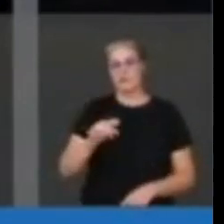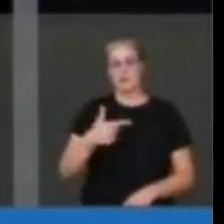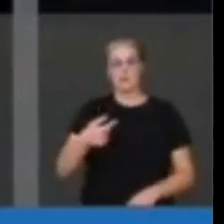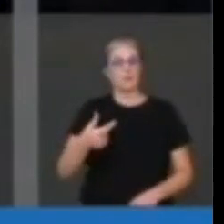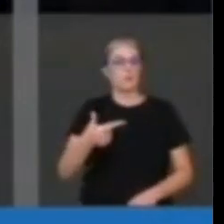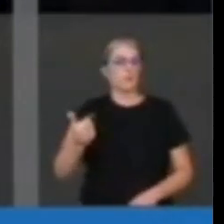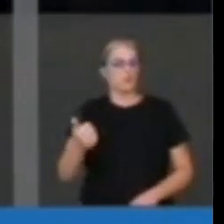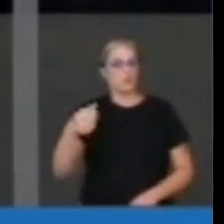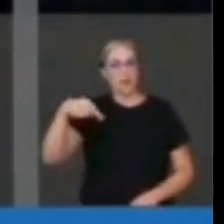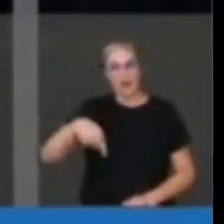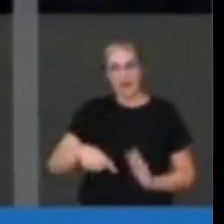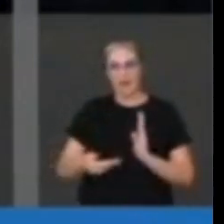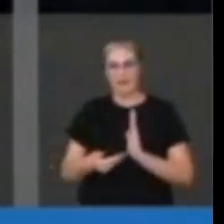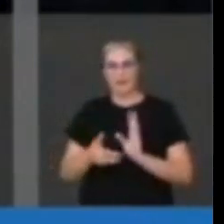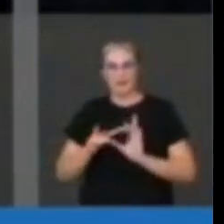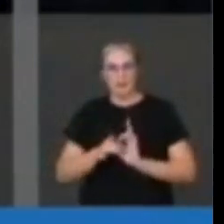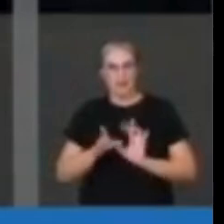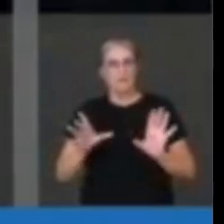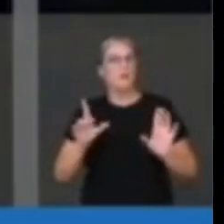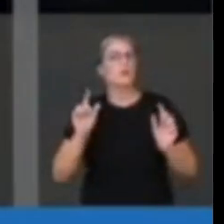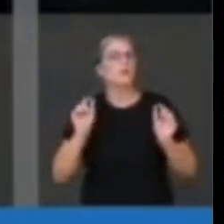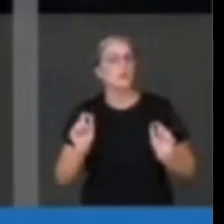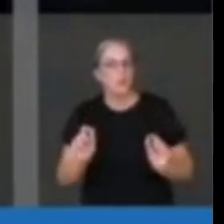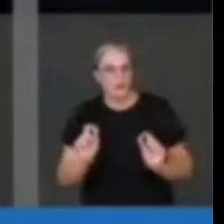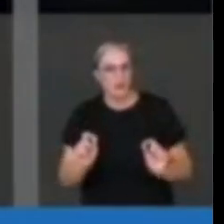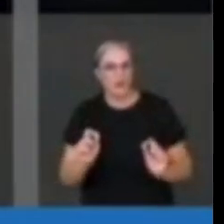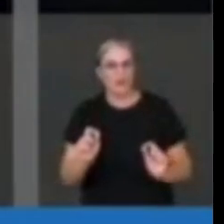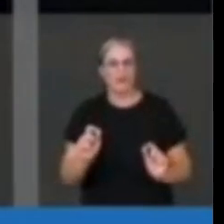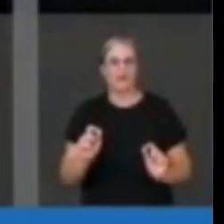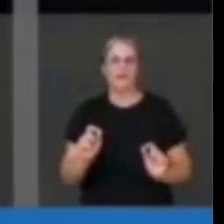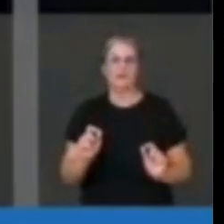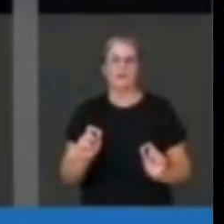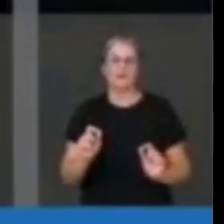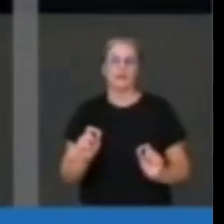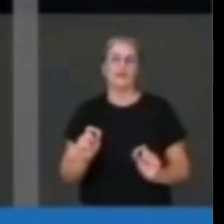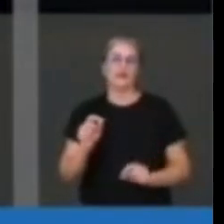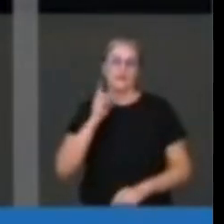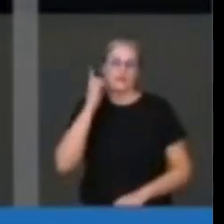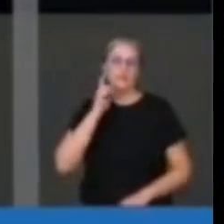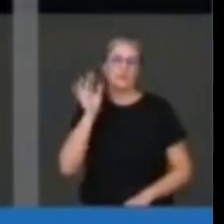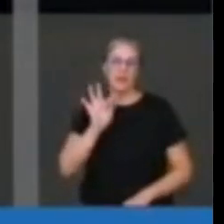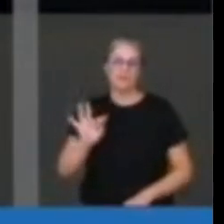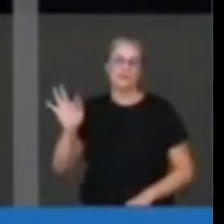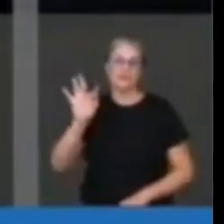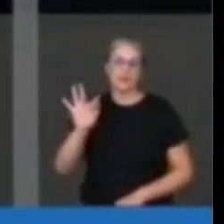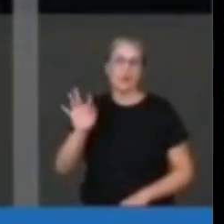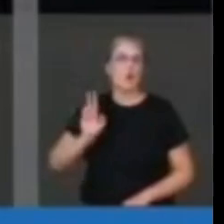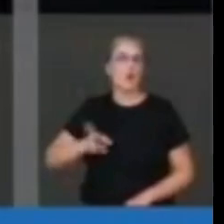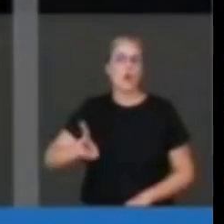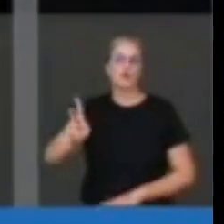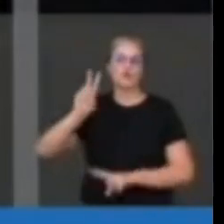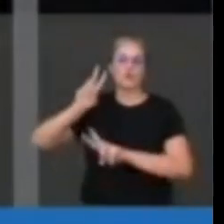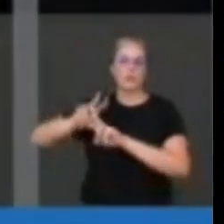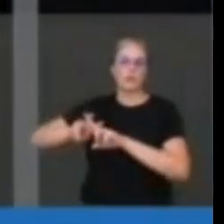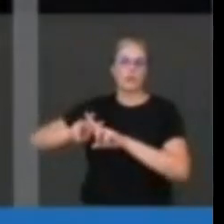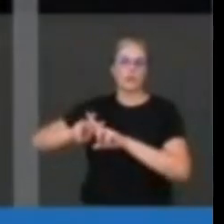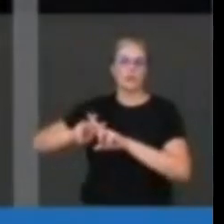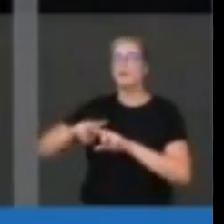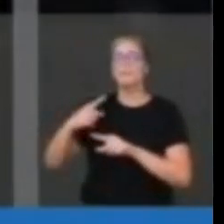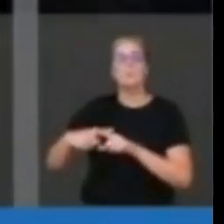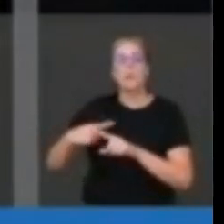casa autorizou a manutenção da prisão de um deputado federal por crime de